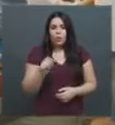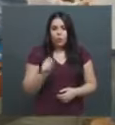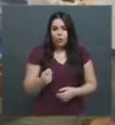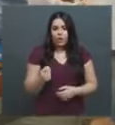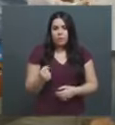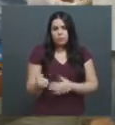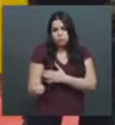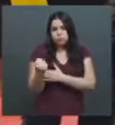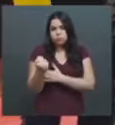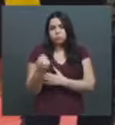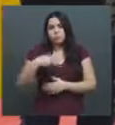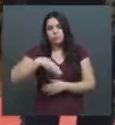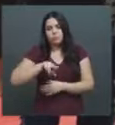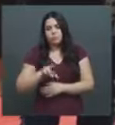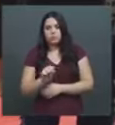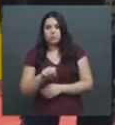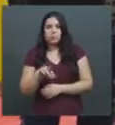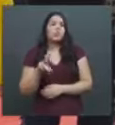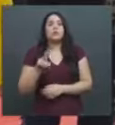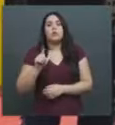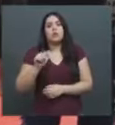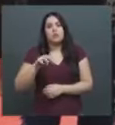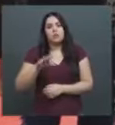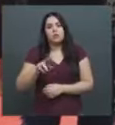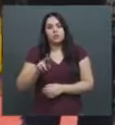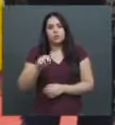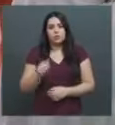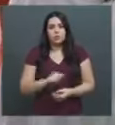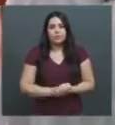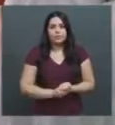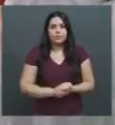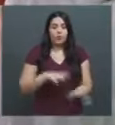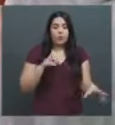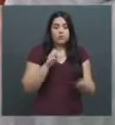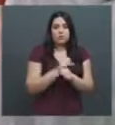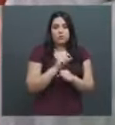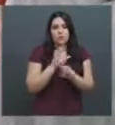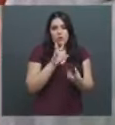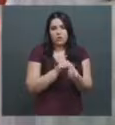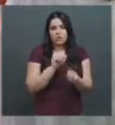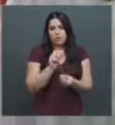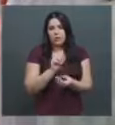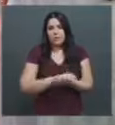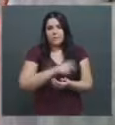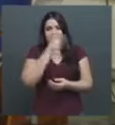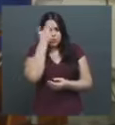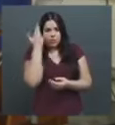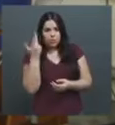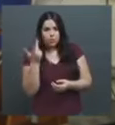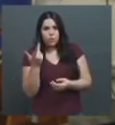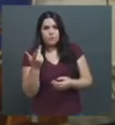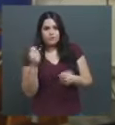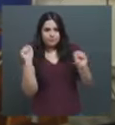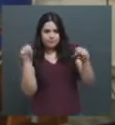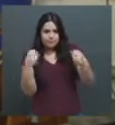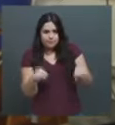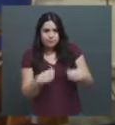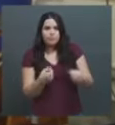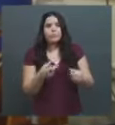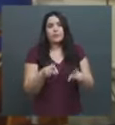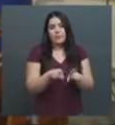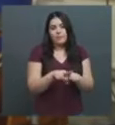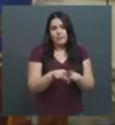da musculatura. E os resultados, tanto quem pratica quanto quem orienta, sabe dizer. São muito legal aqui,